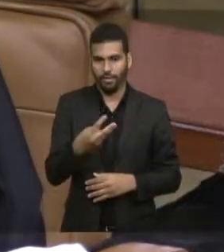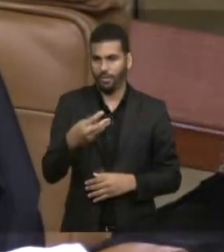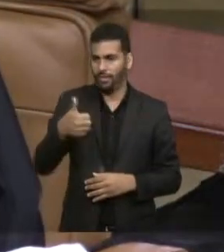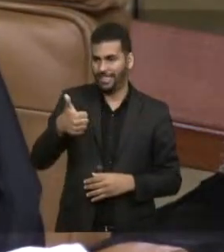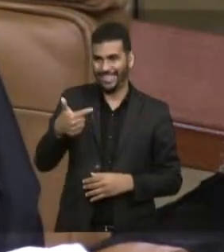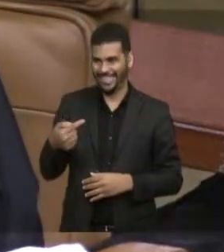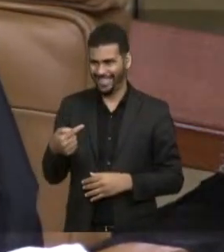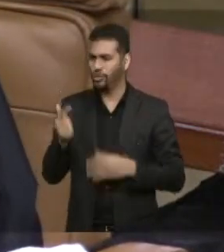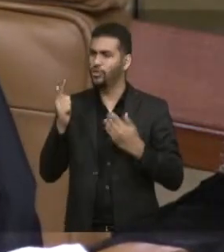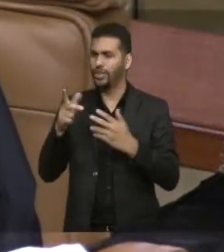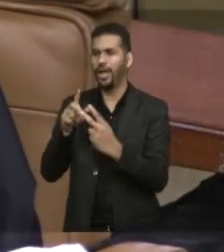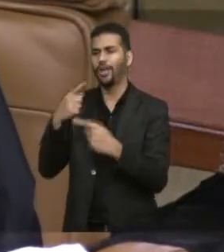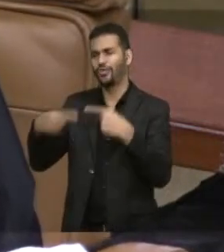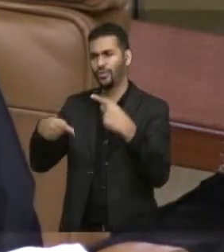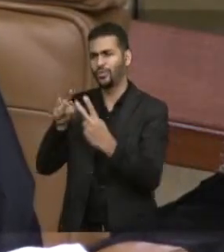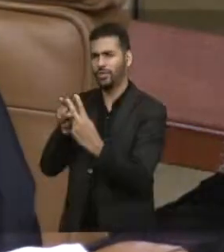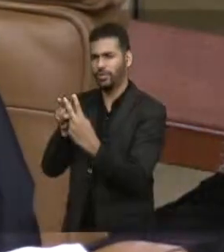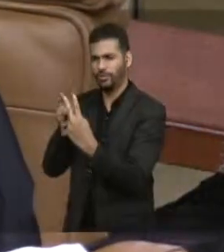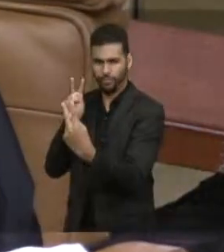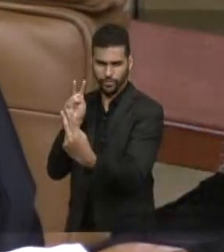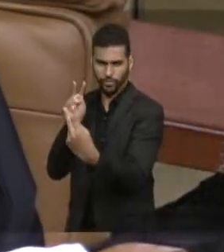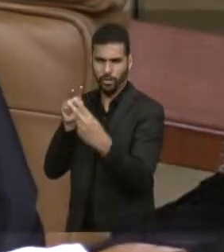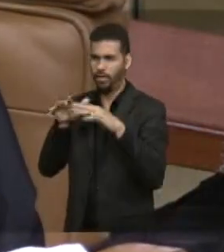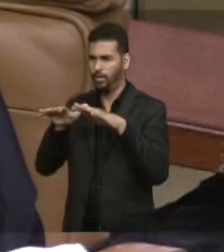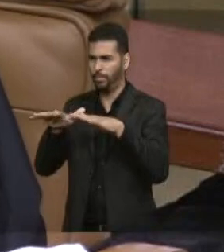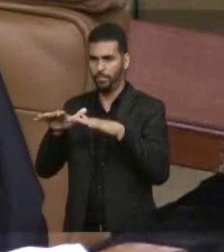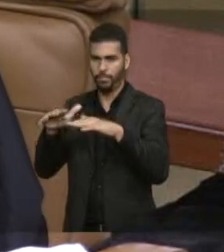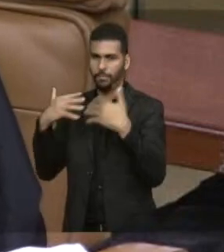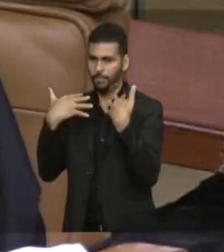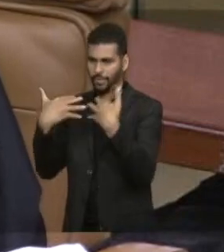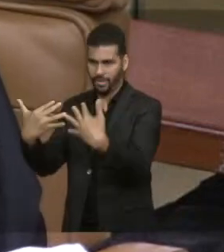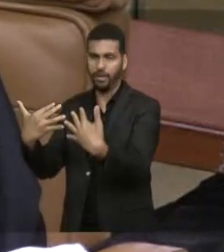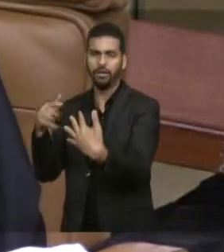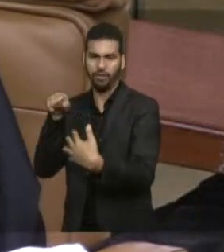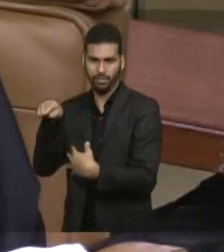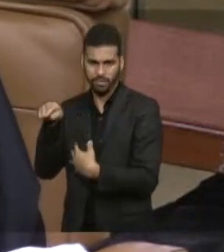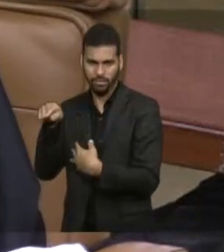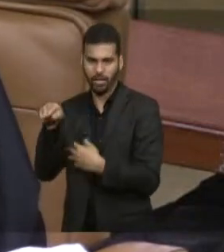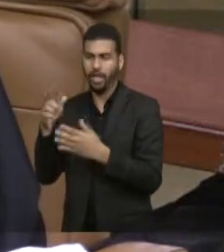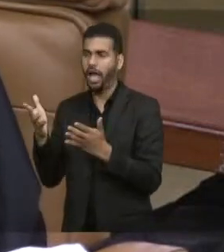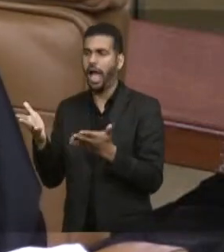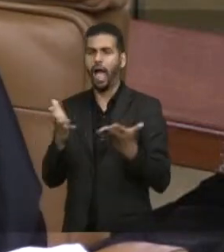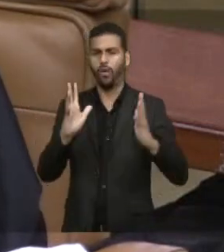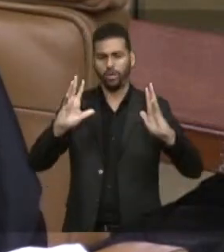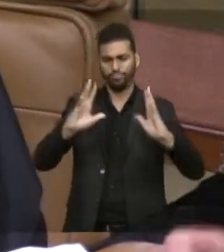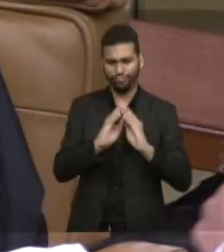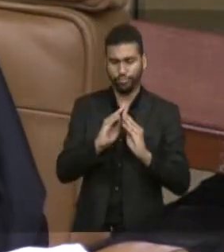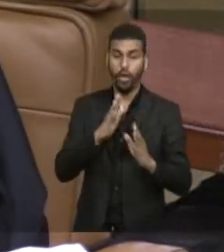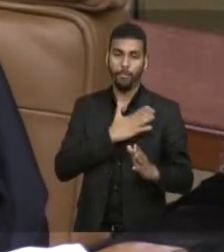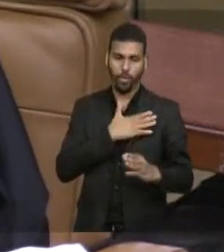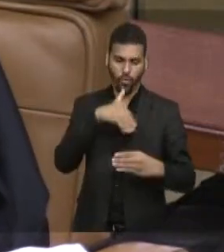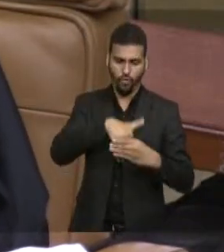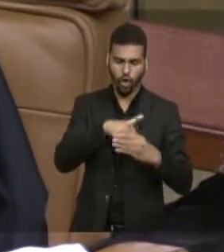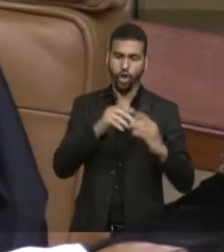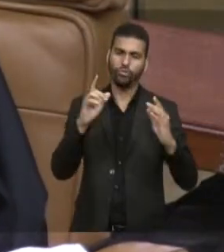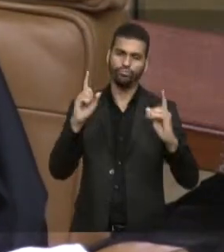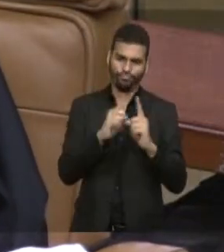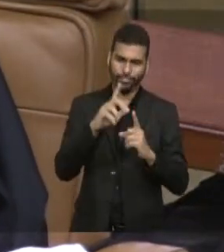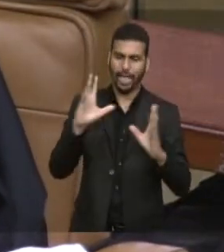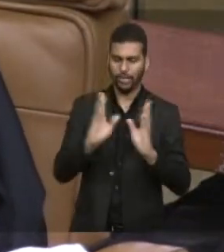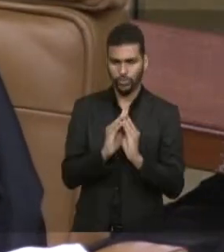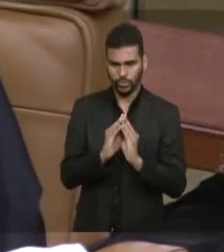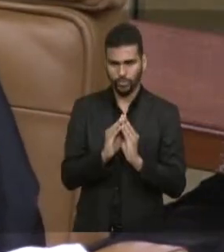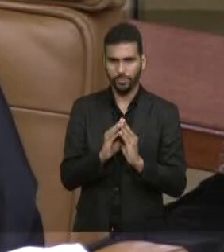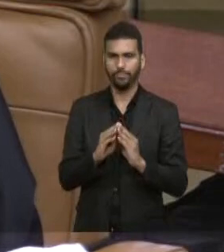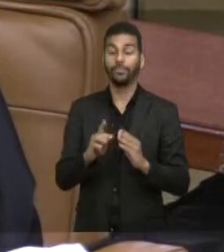portanto farei quanto um saques tanto o relatório quanto ao sentido voto mas não sem antes cumprimentar